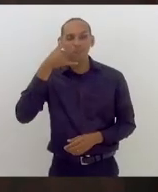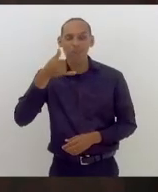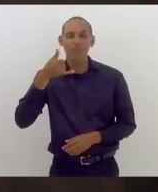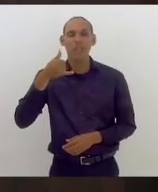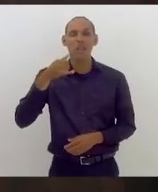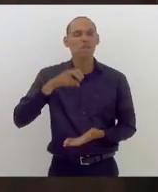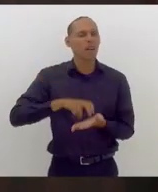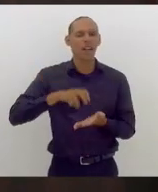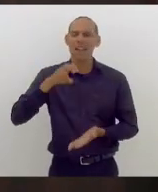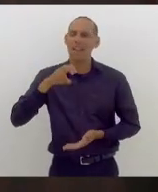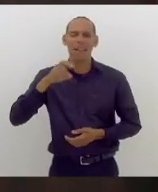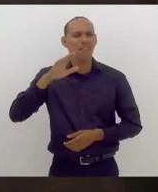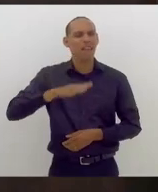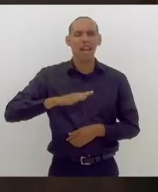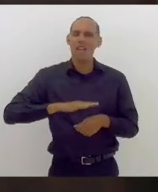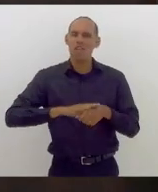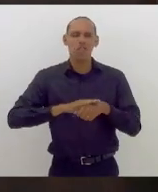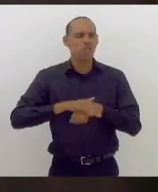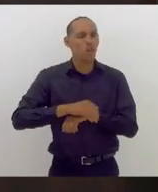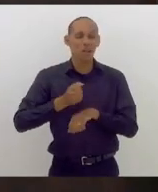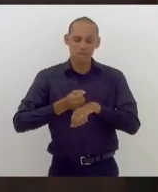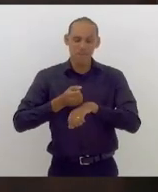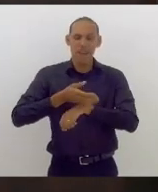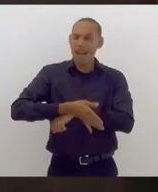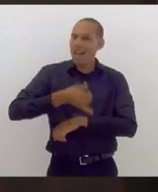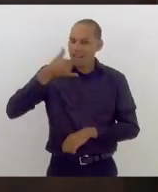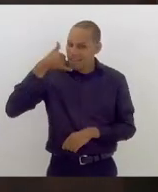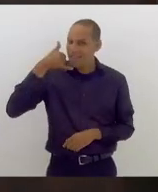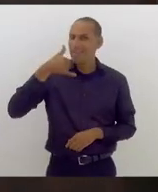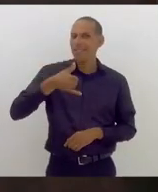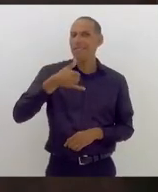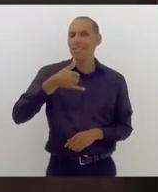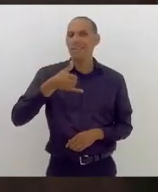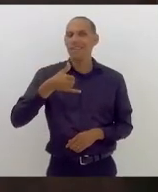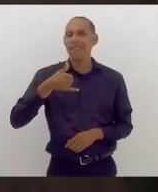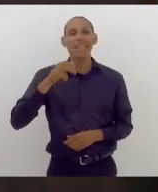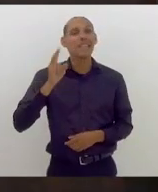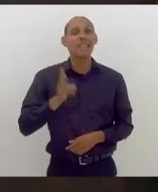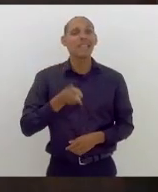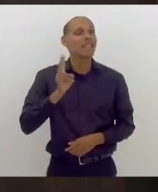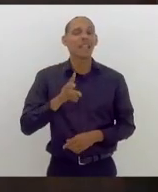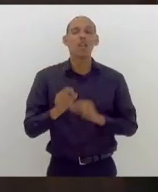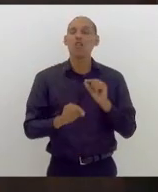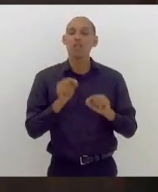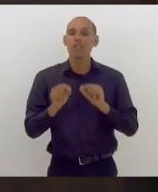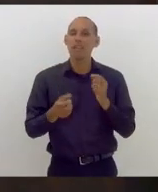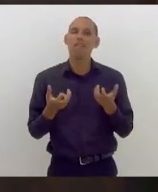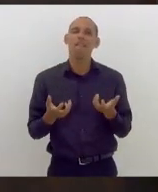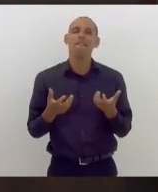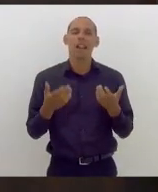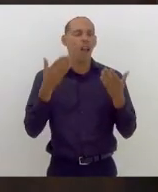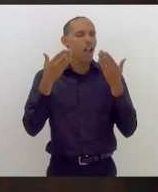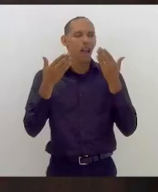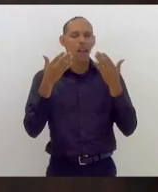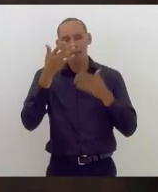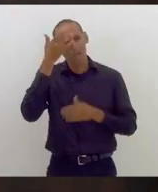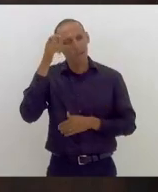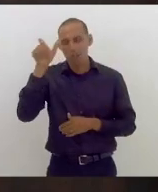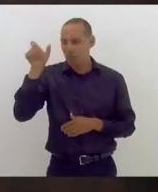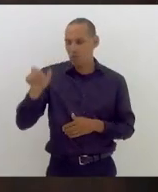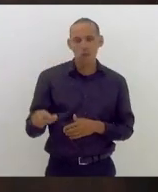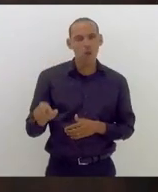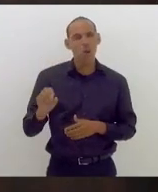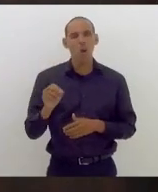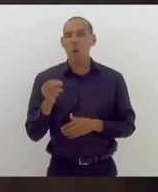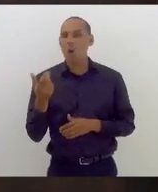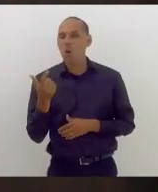de tarde, de noite, inclusive na madrugada, sempre buscando atender a uma pessoa